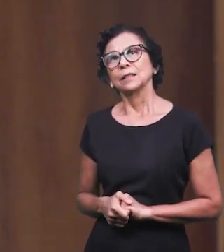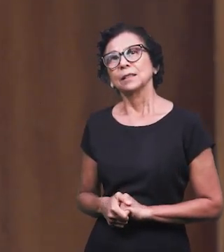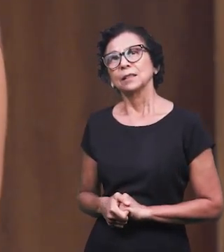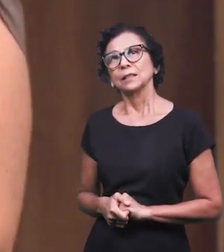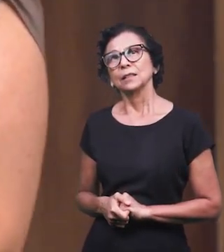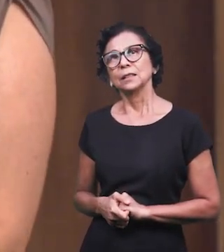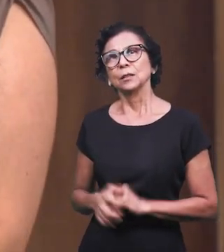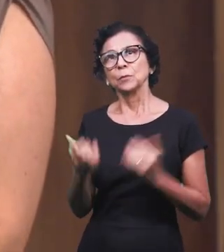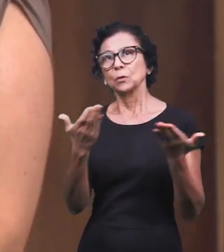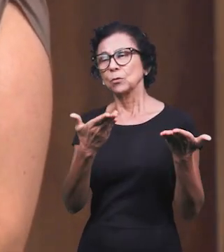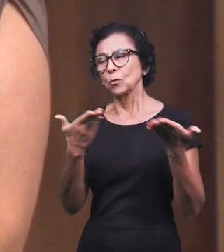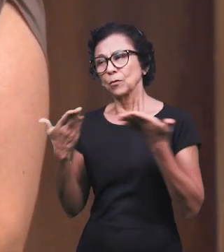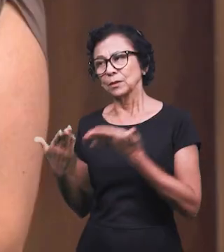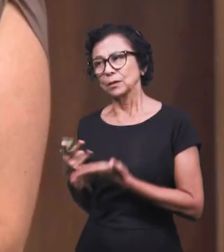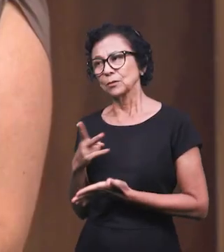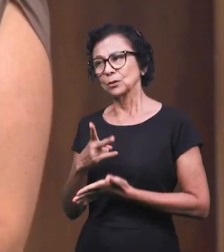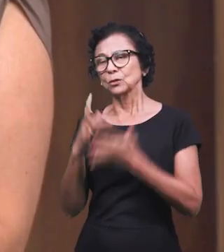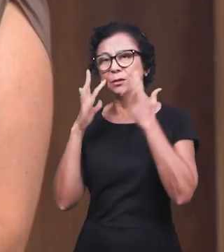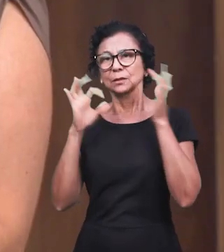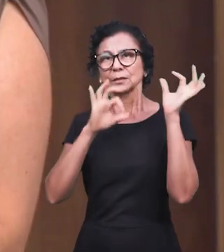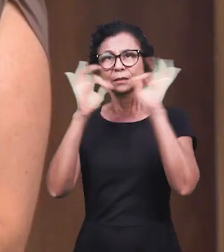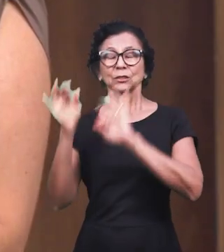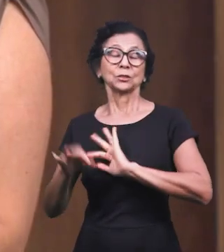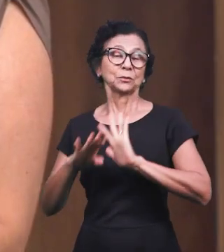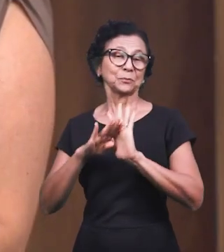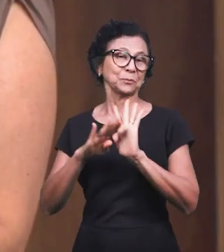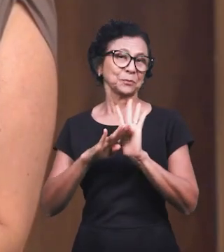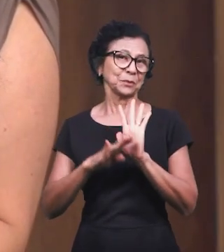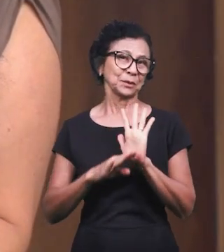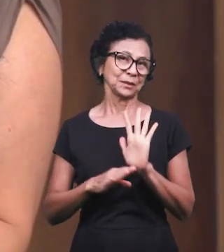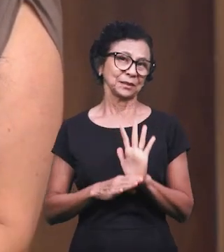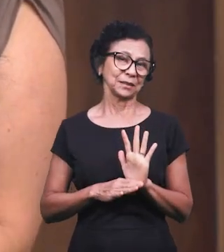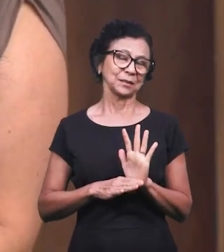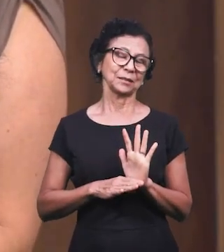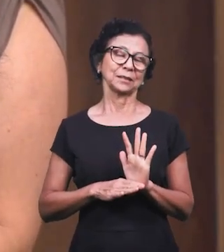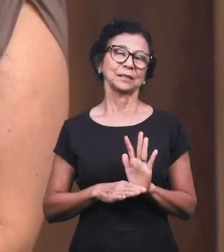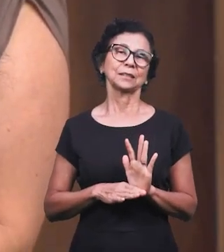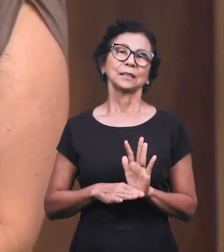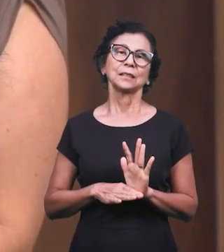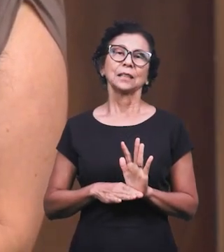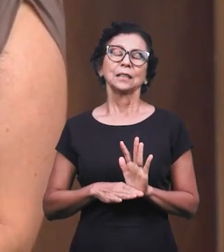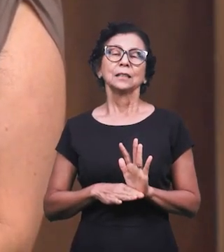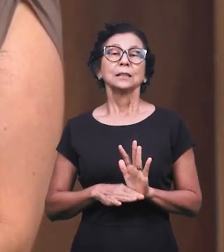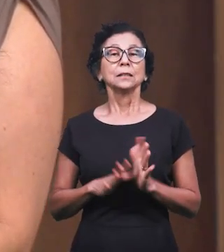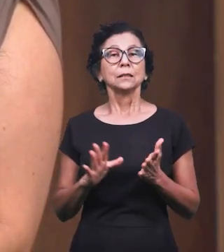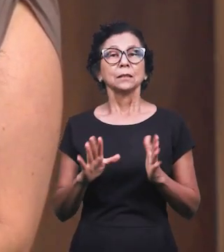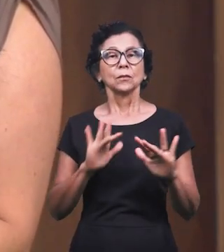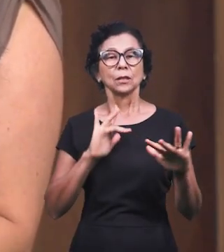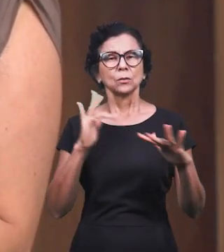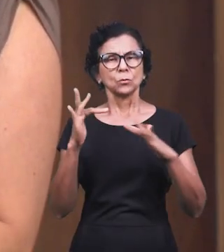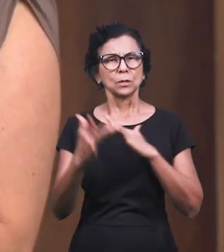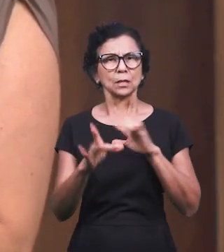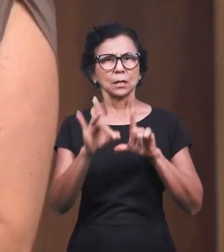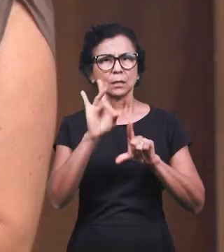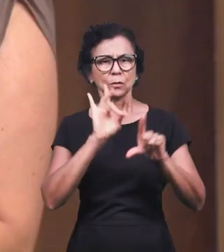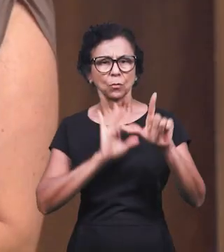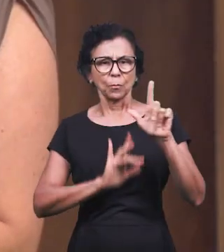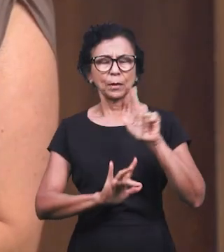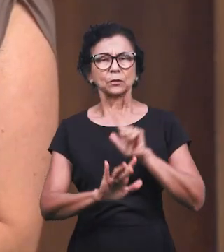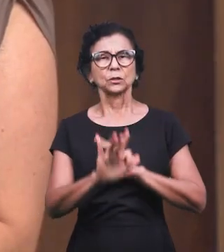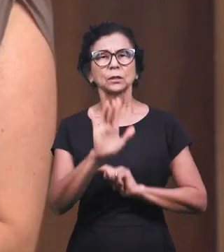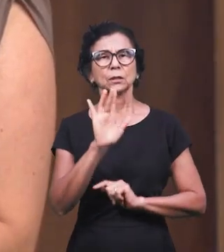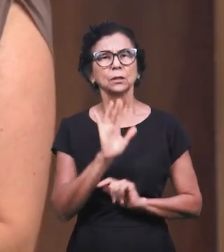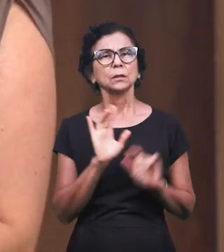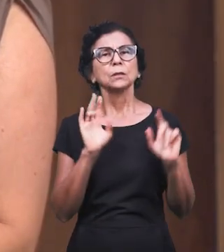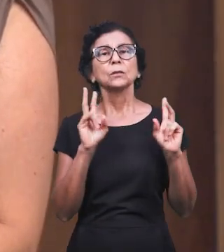a continuar assistindo conosco os nossos programas, compartilhando nas redes sociais, comentando os